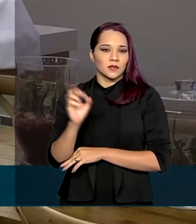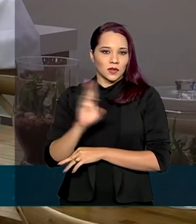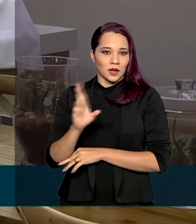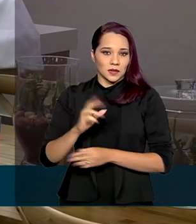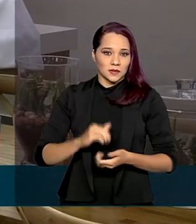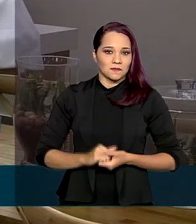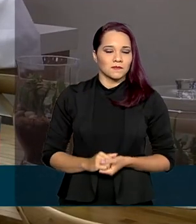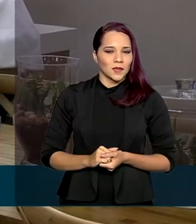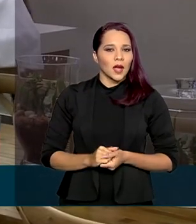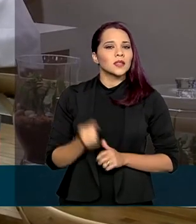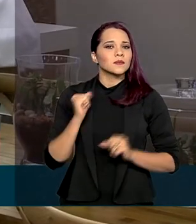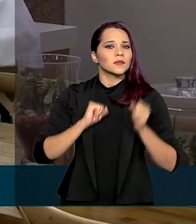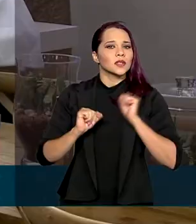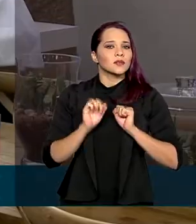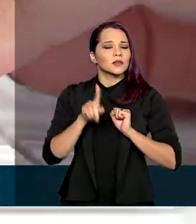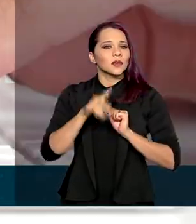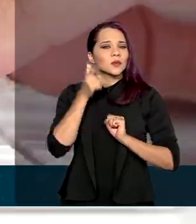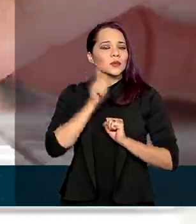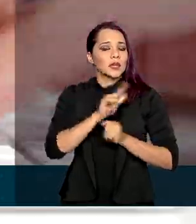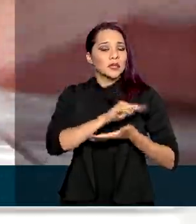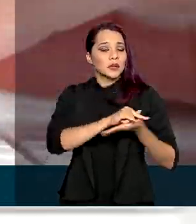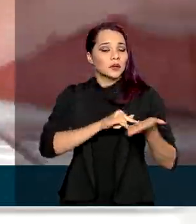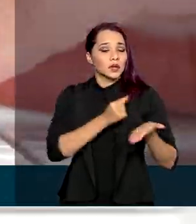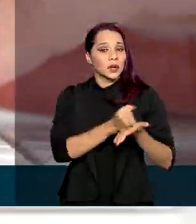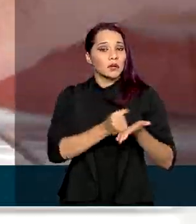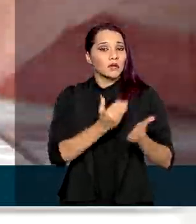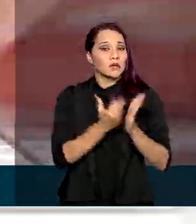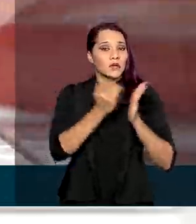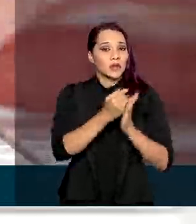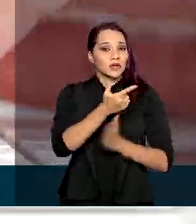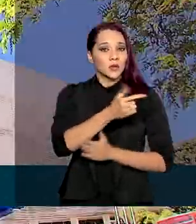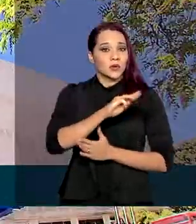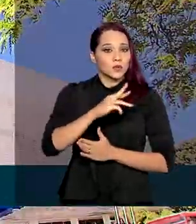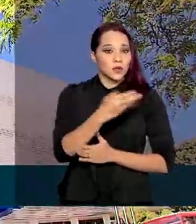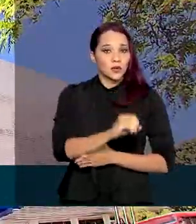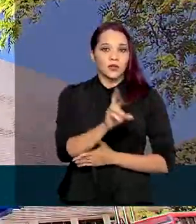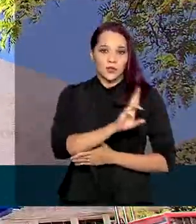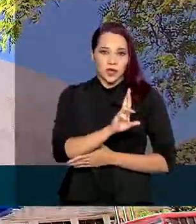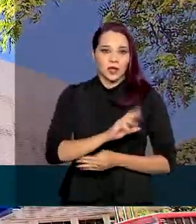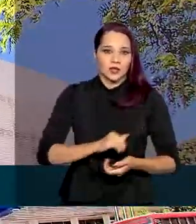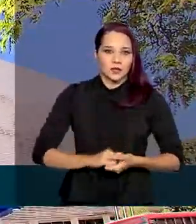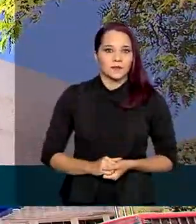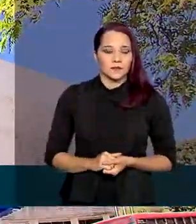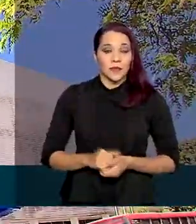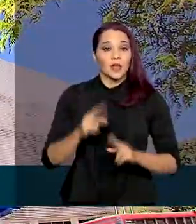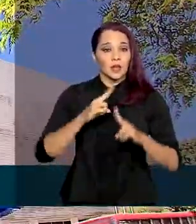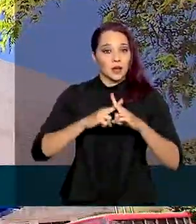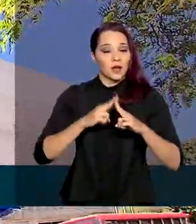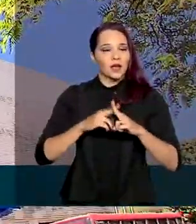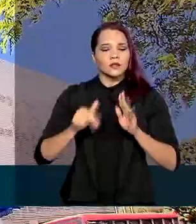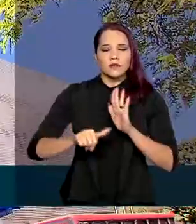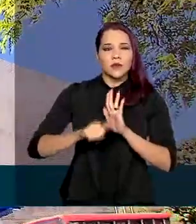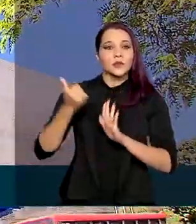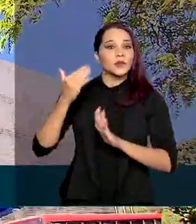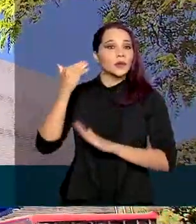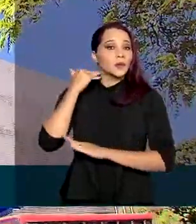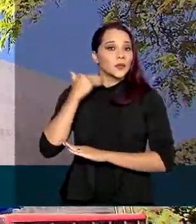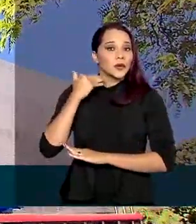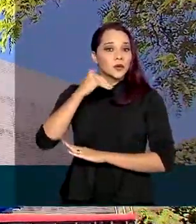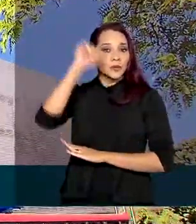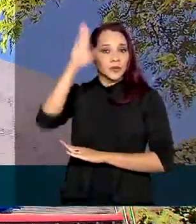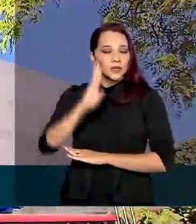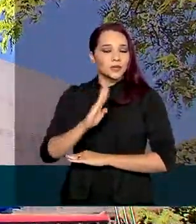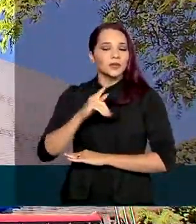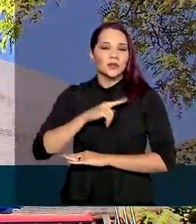expectativa é que ainda sejam contratados mais 2 bilhões de reais pela linha. A Caixa foi o primeiro banco do país a